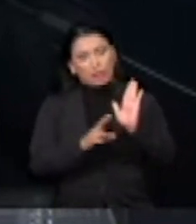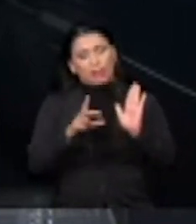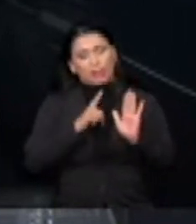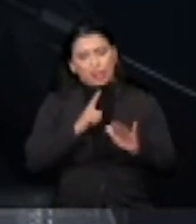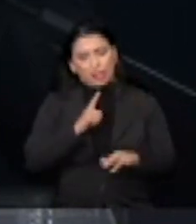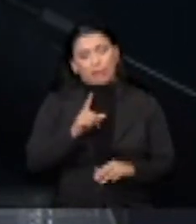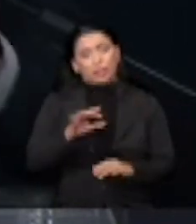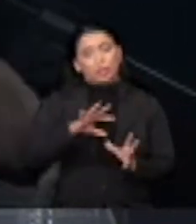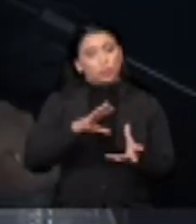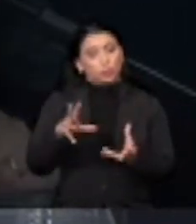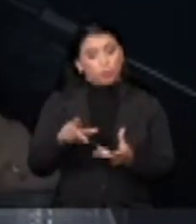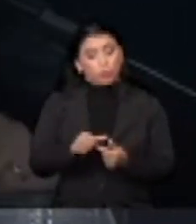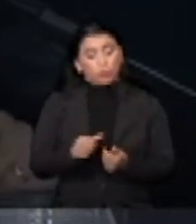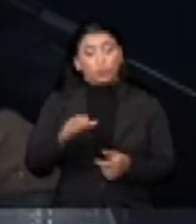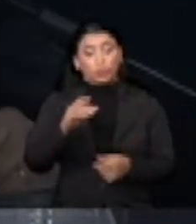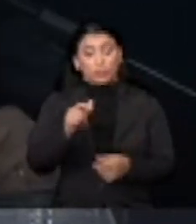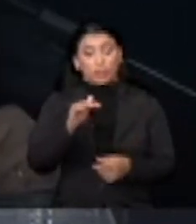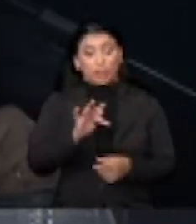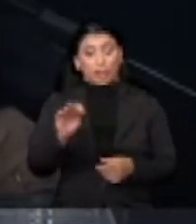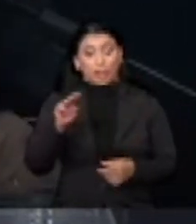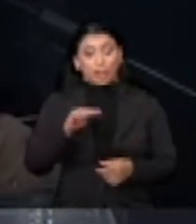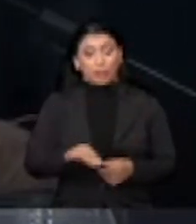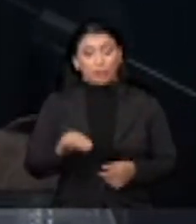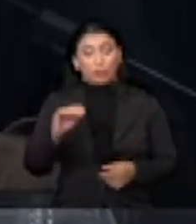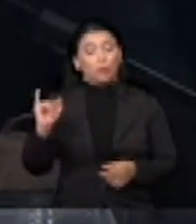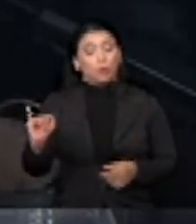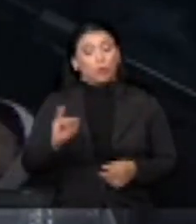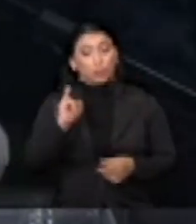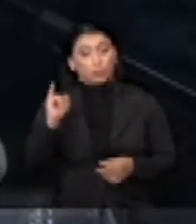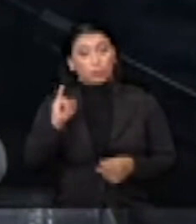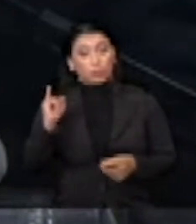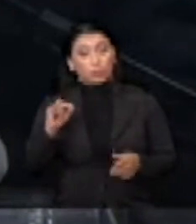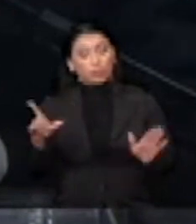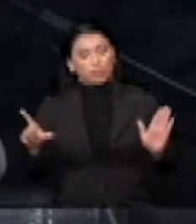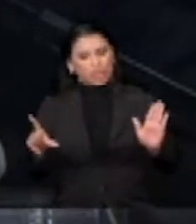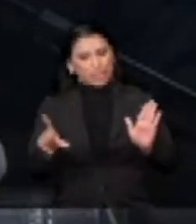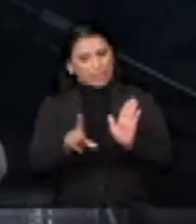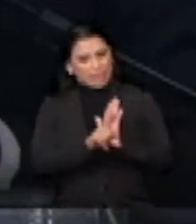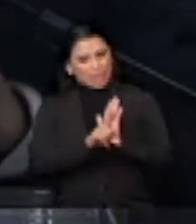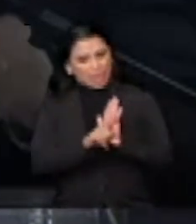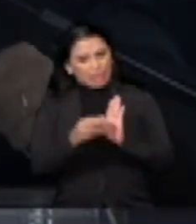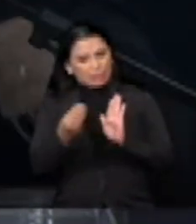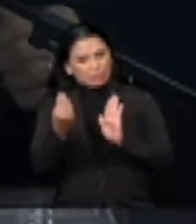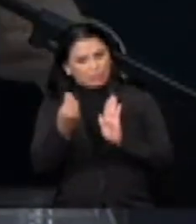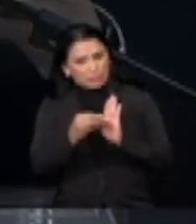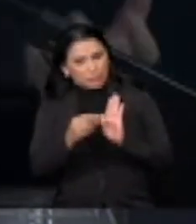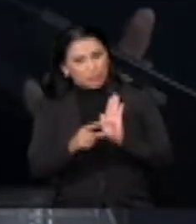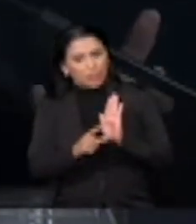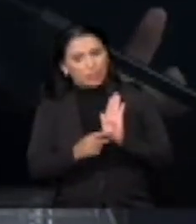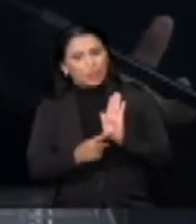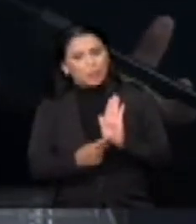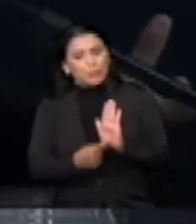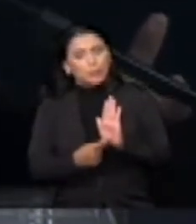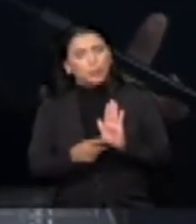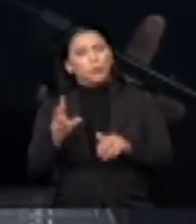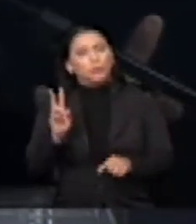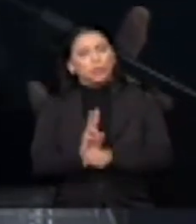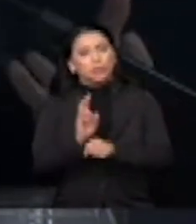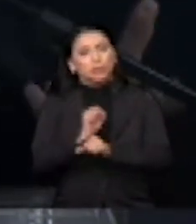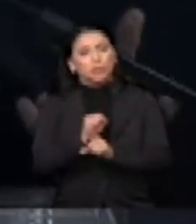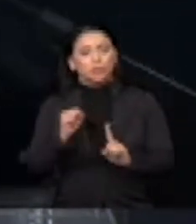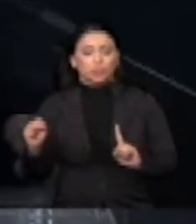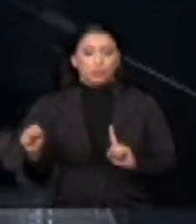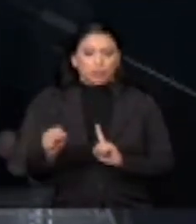instituição o que importa é que o legislador ao escrever a lei ele procurou proteger a sociedade